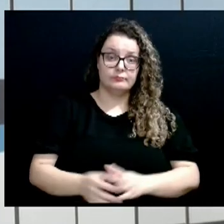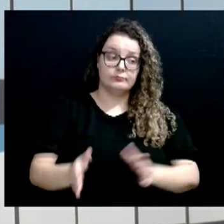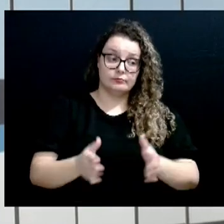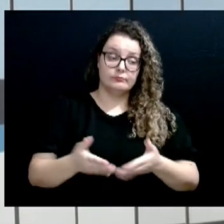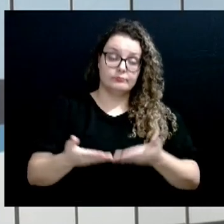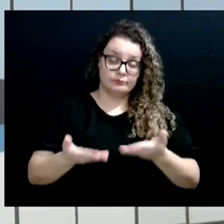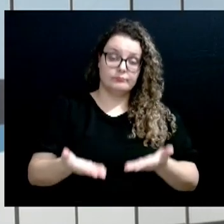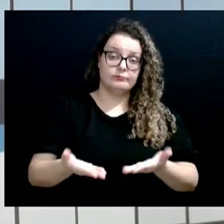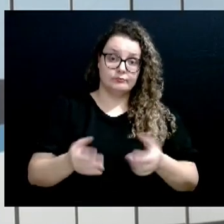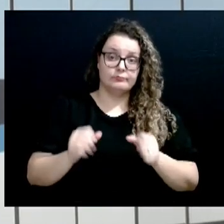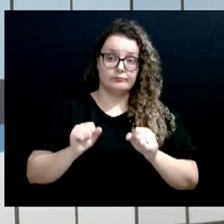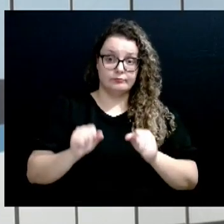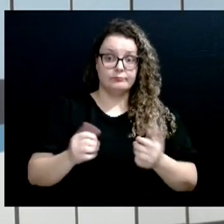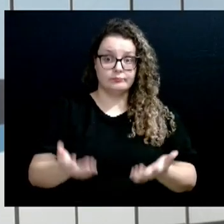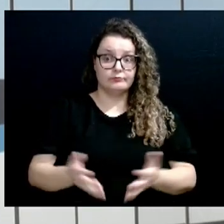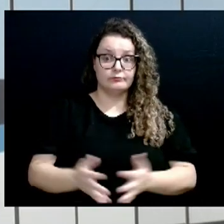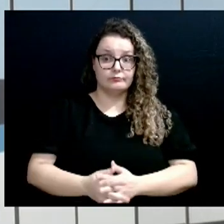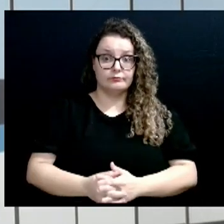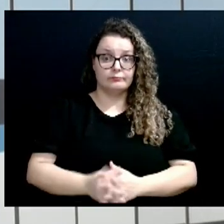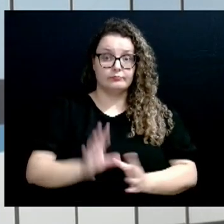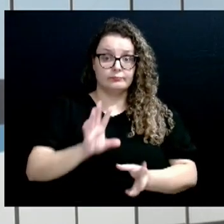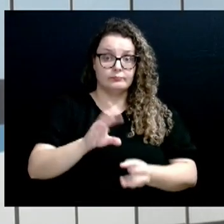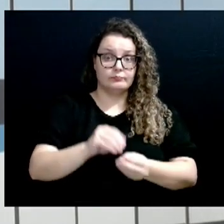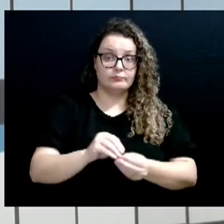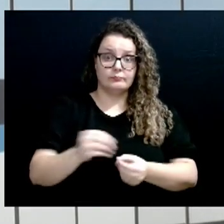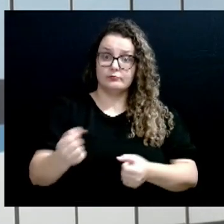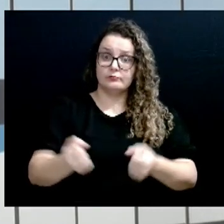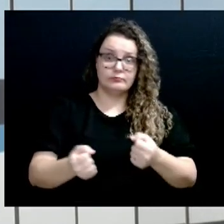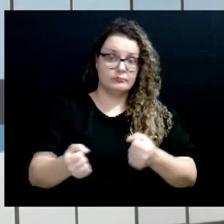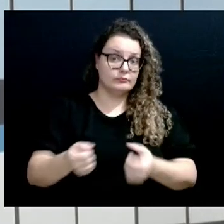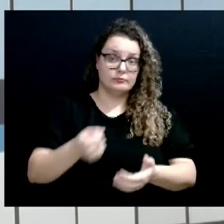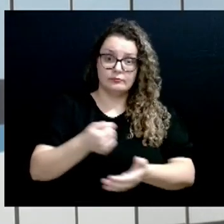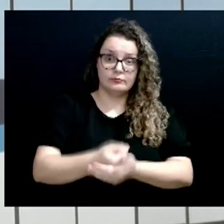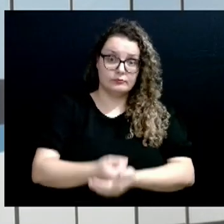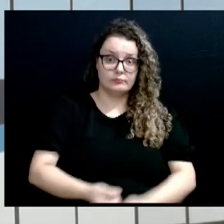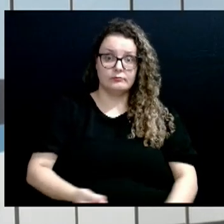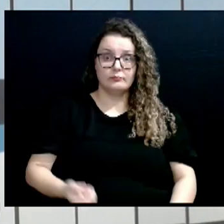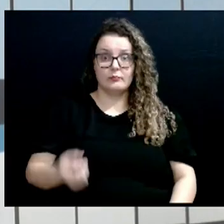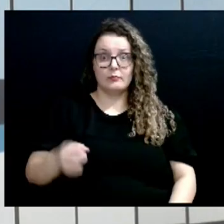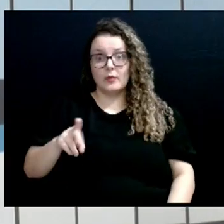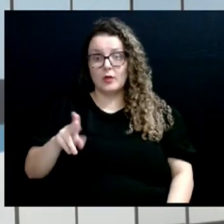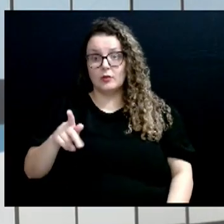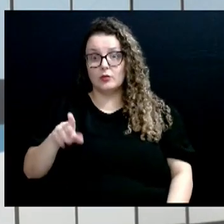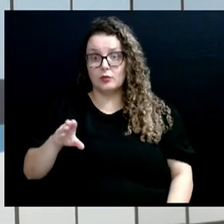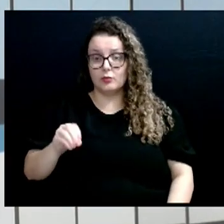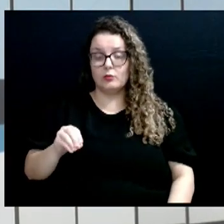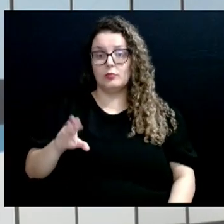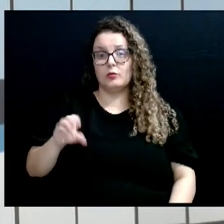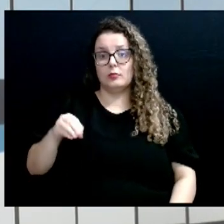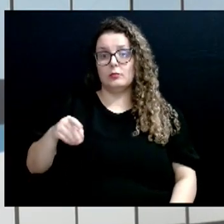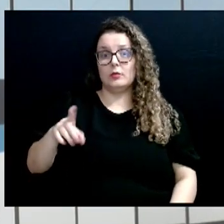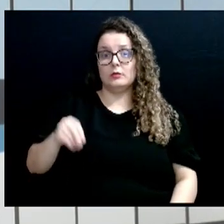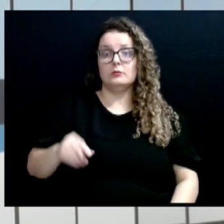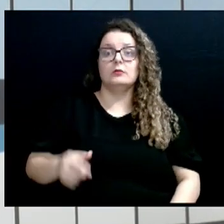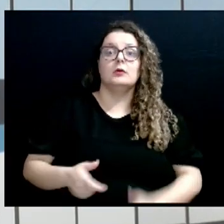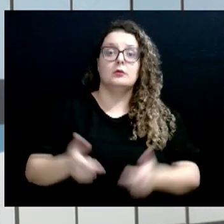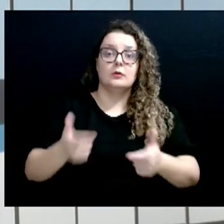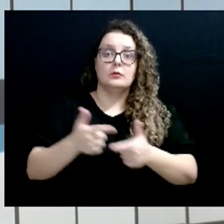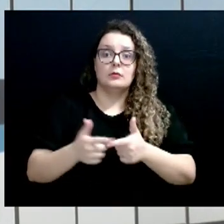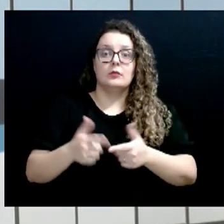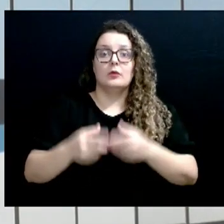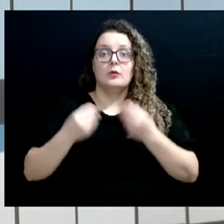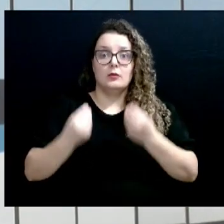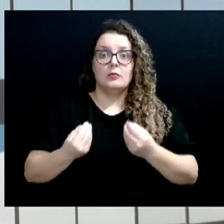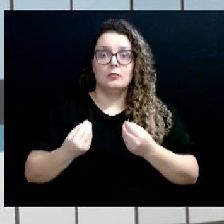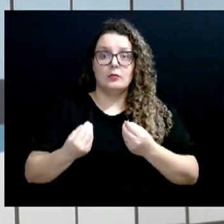pode, né, chegar à conclusão de que esse carro não vai ser obrigatório ter duplo comando. E aí que vem o grande problema. Como que você vai colocar uma pessoa para fazer um exame?